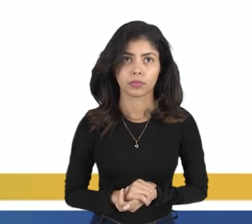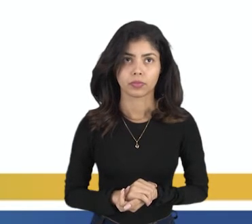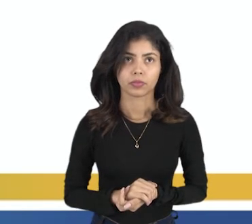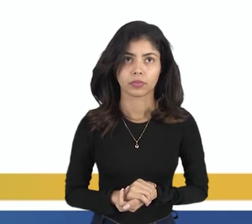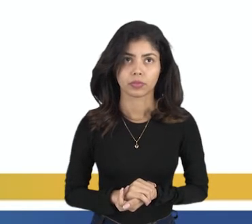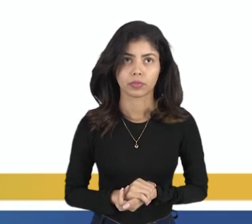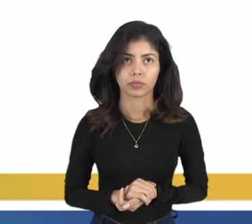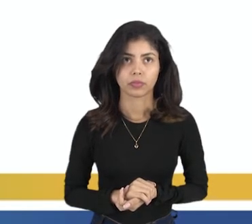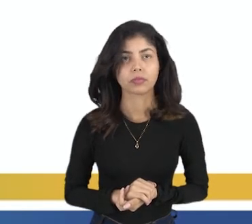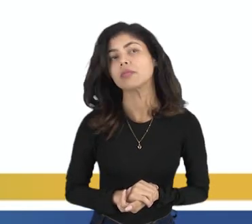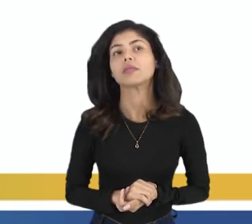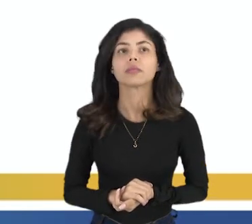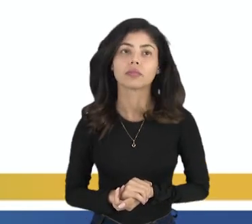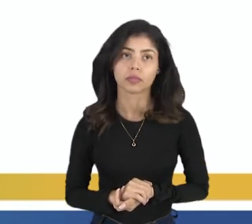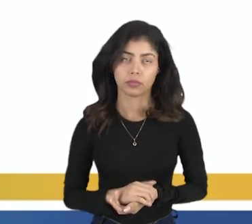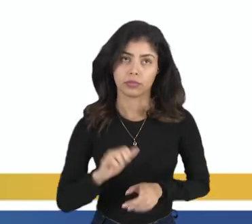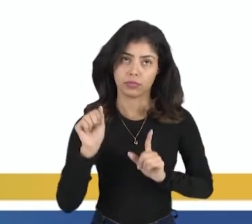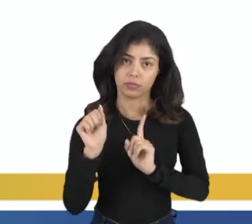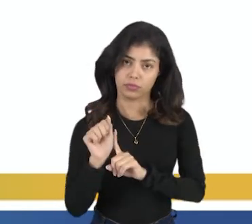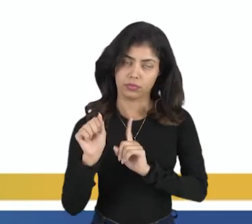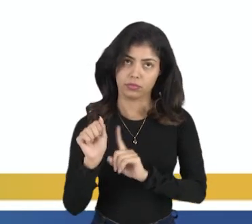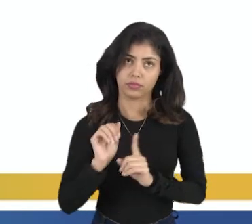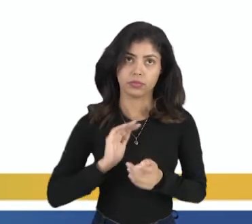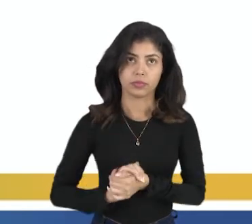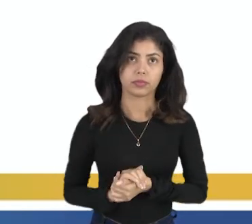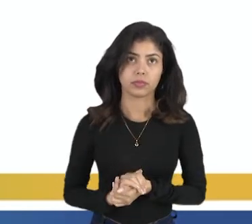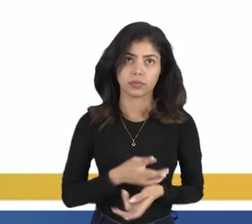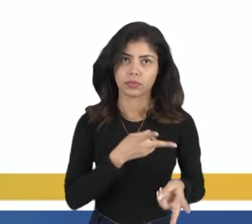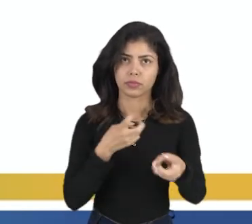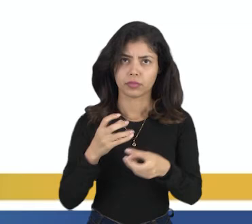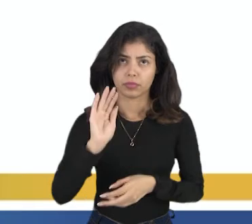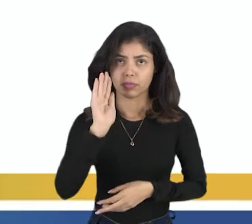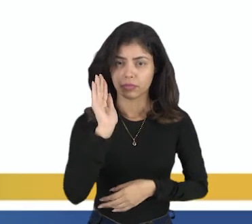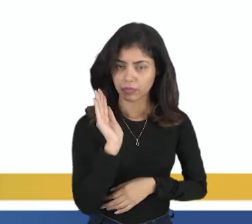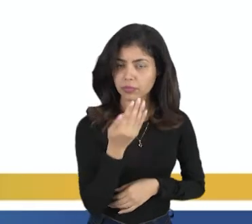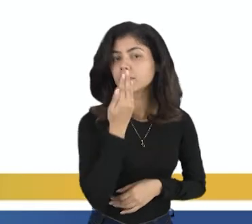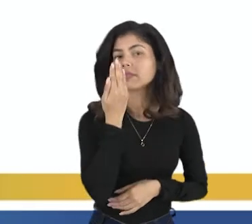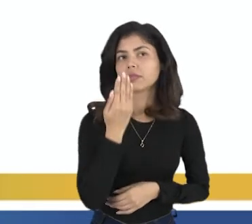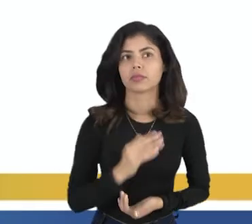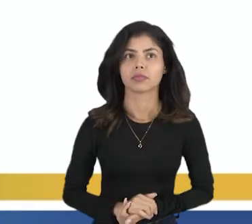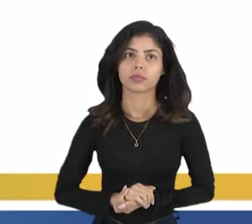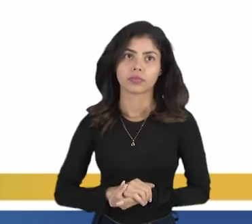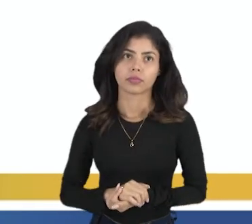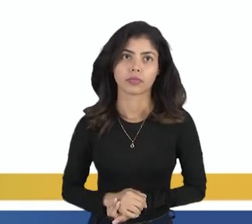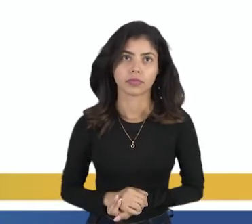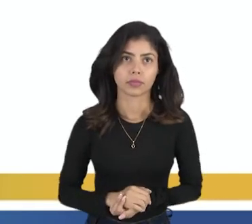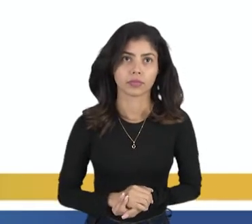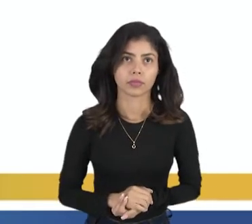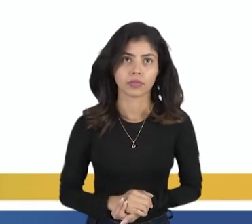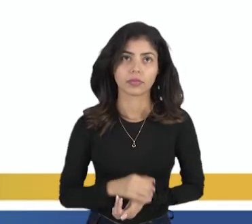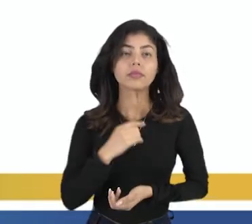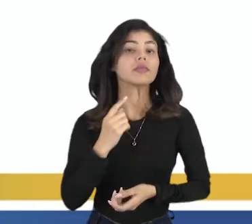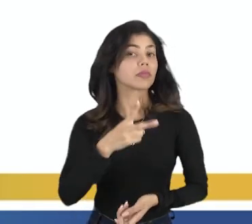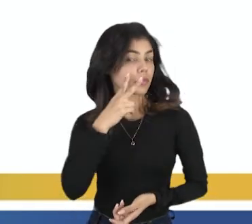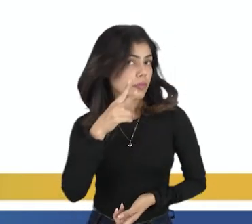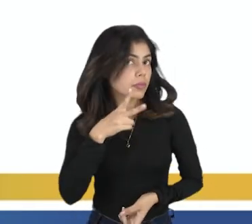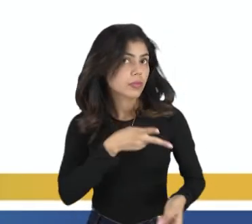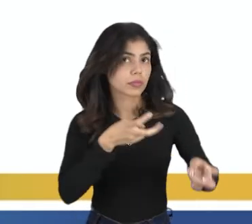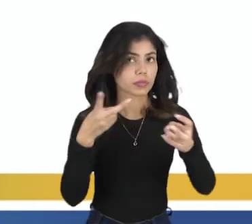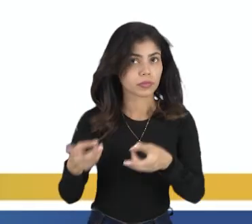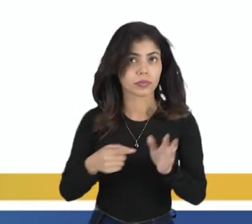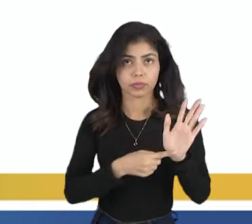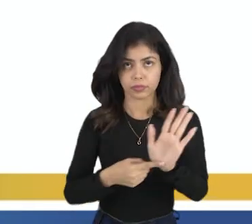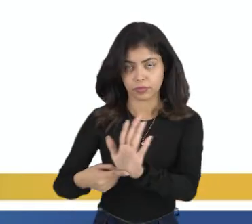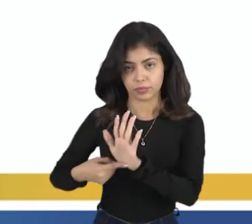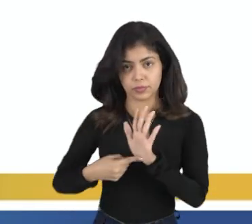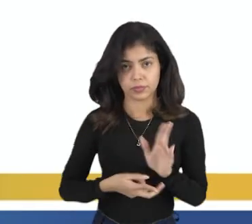nossa resposta. A letra A, percebemos que é uma alternativa falsa, né? Se você observar o